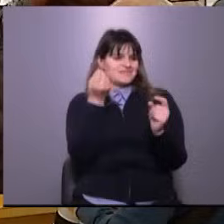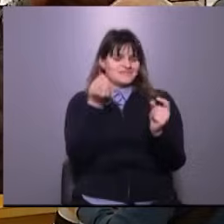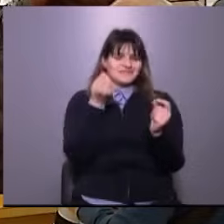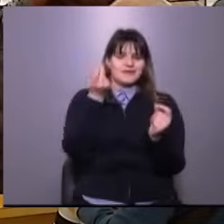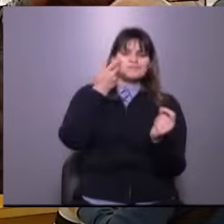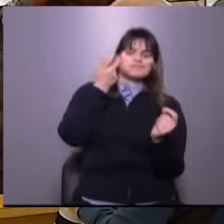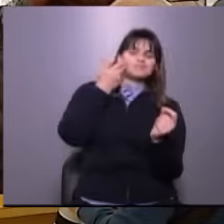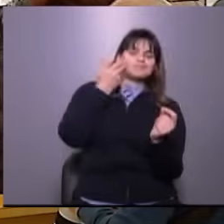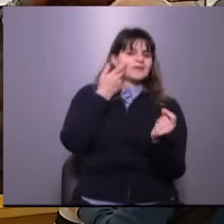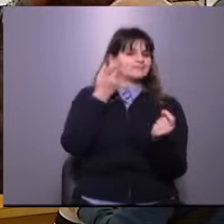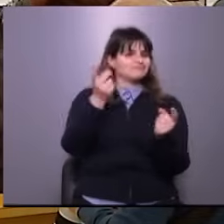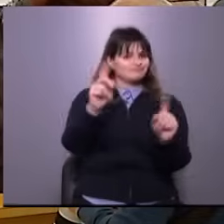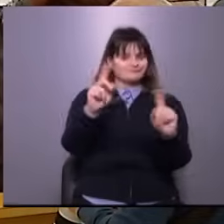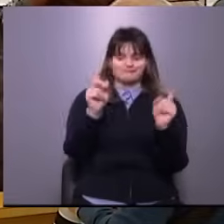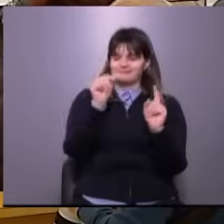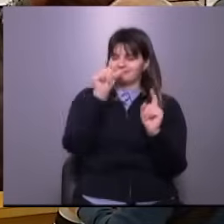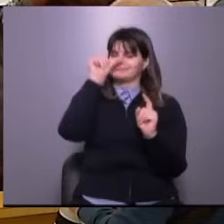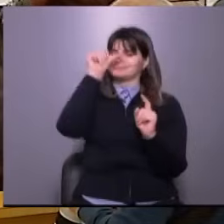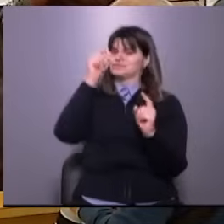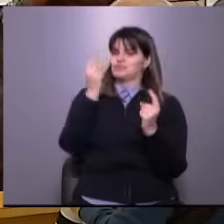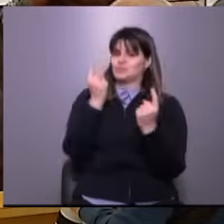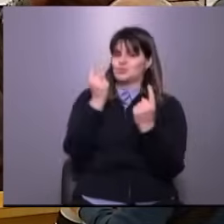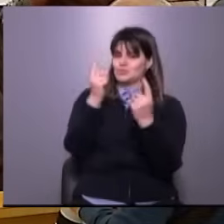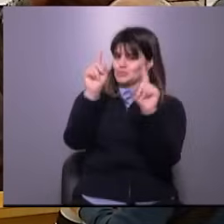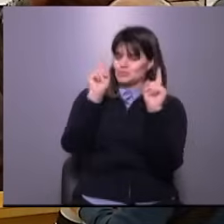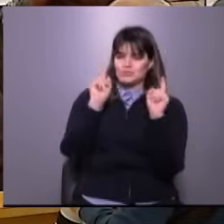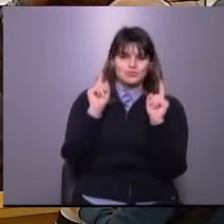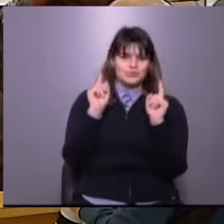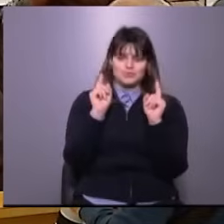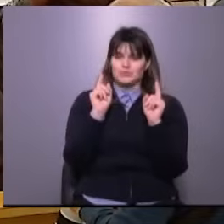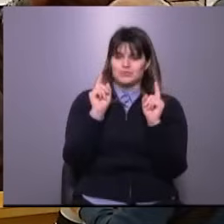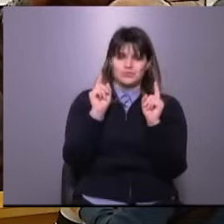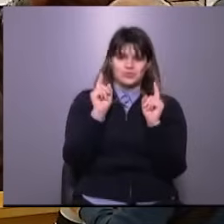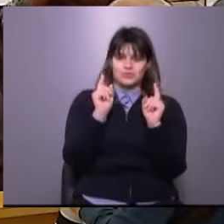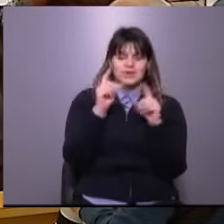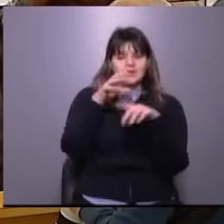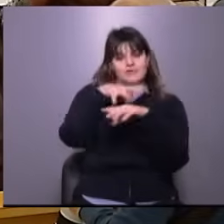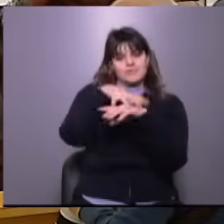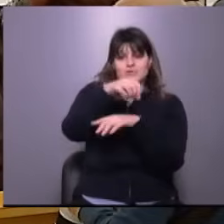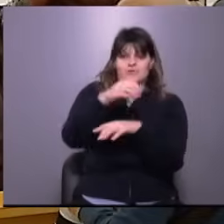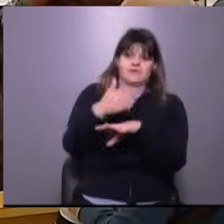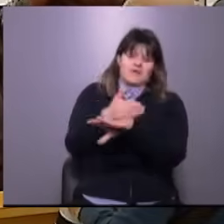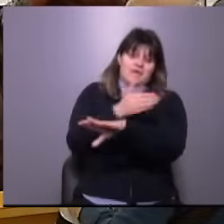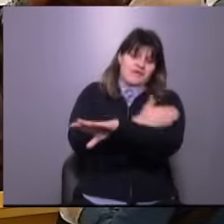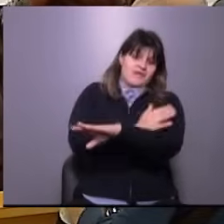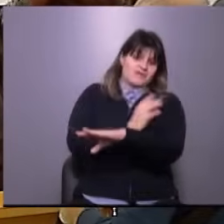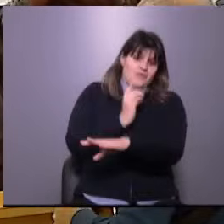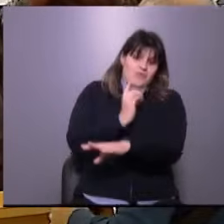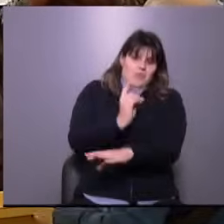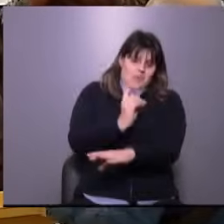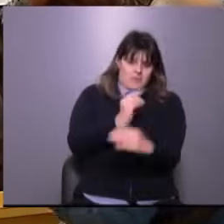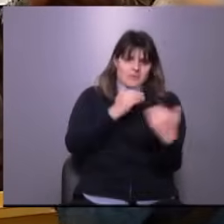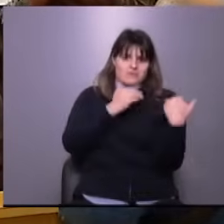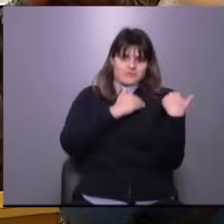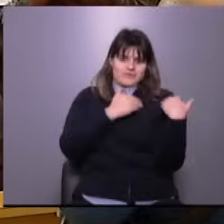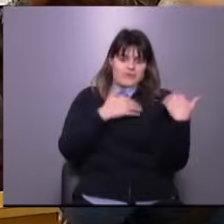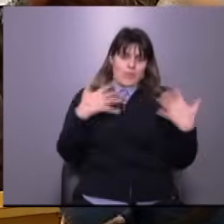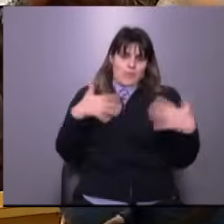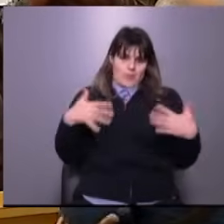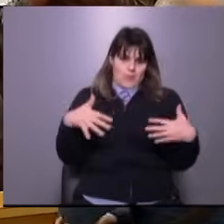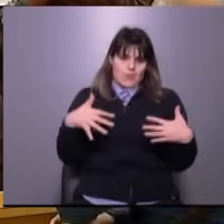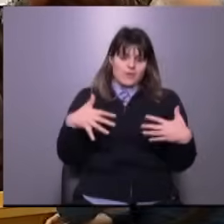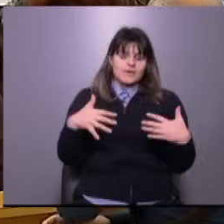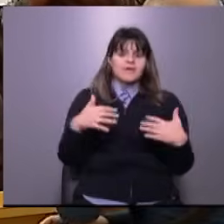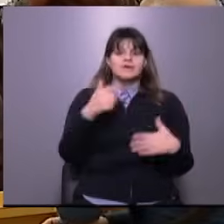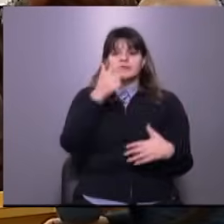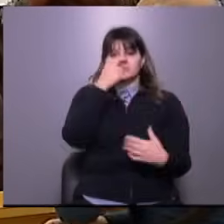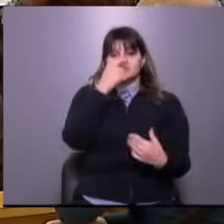ofuscar pela fama, pelo sucesso, um sucesso efetivo que a sua pregação granjeou.